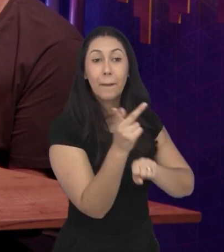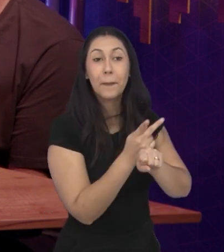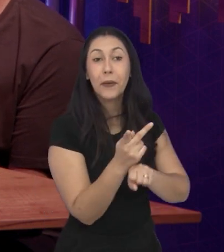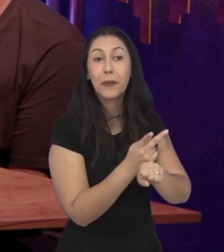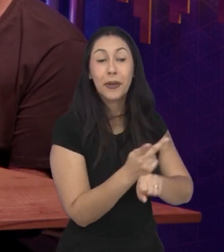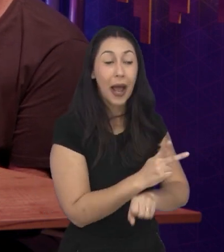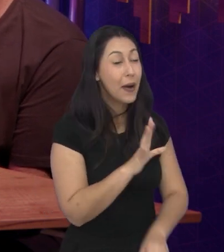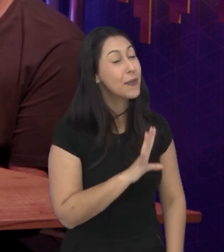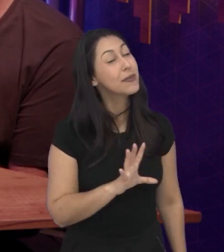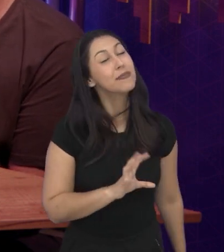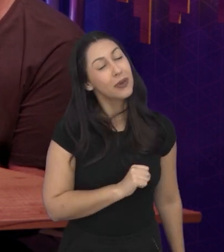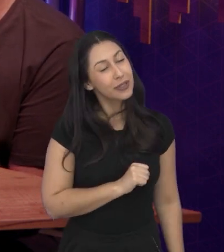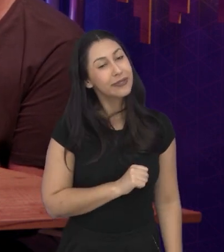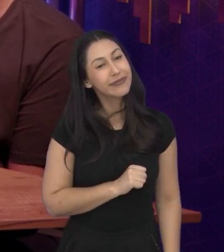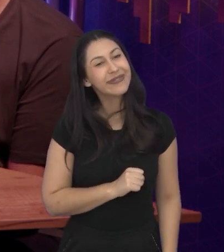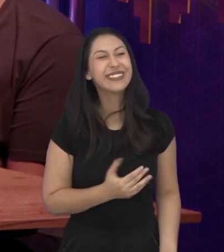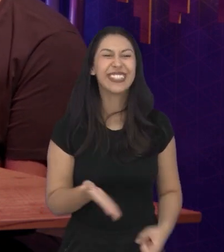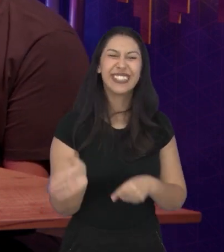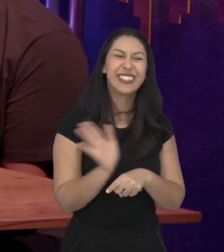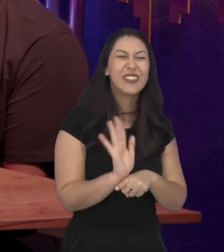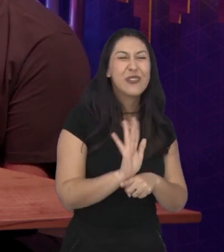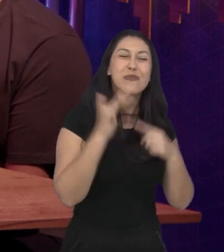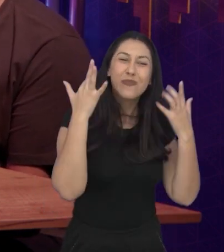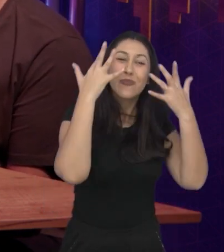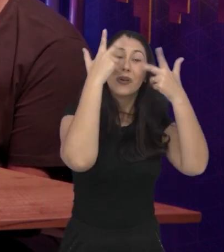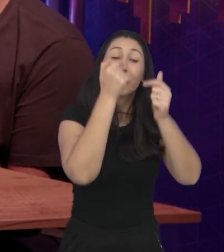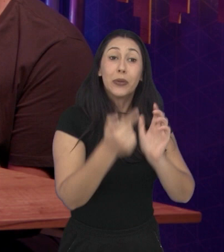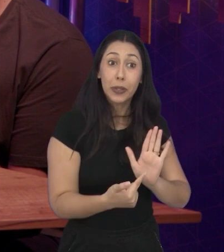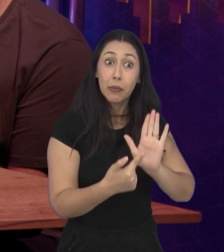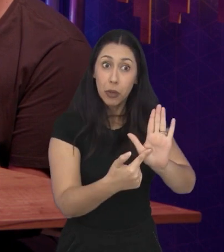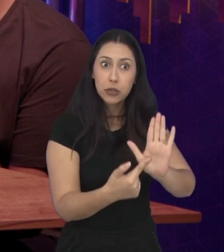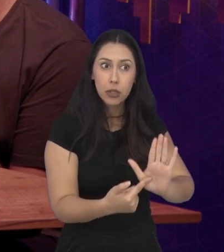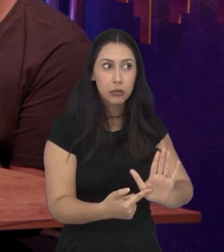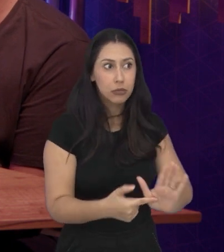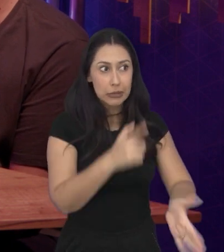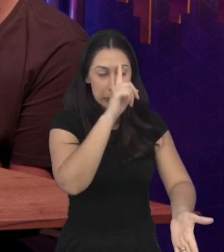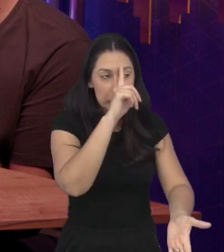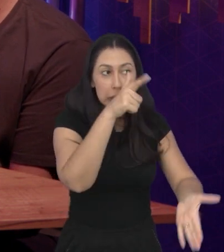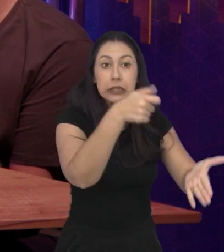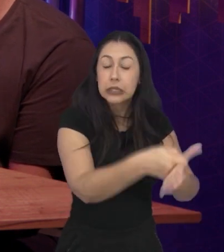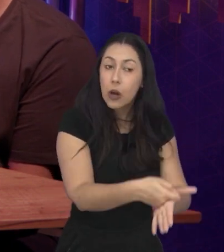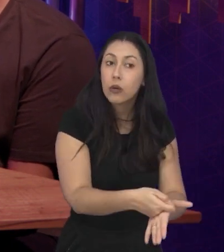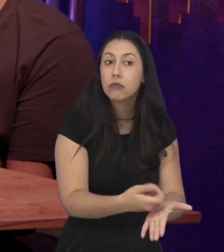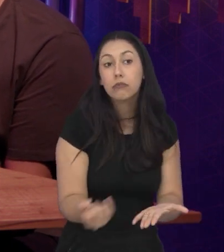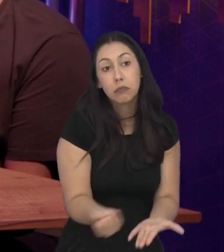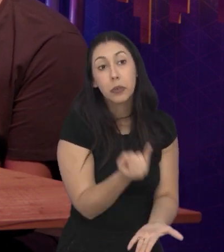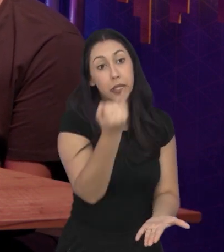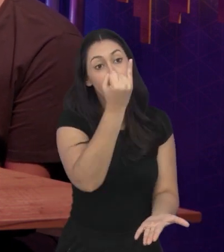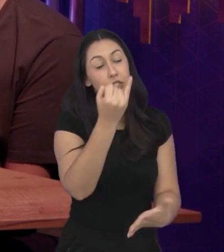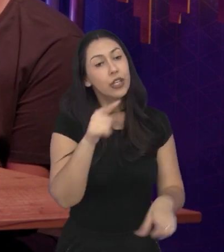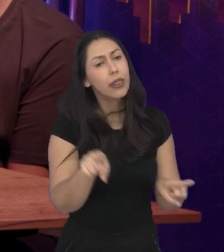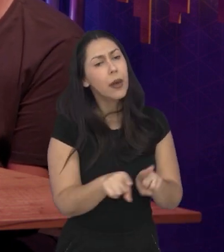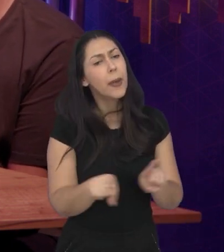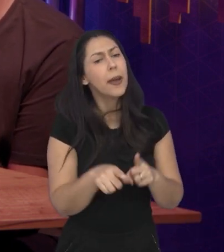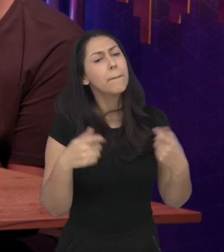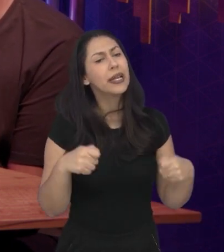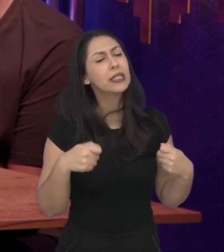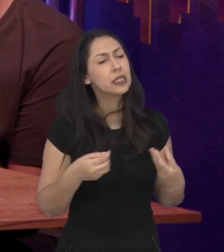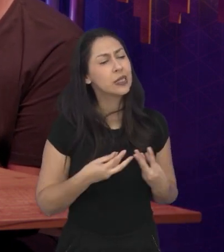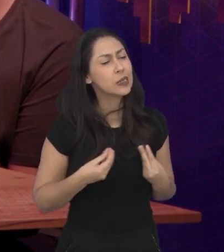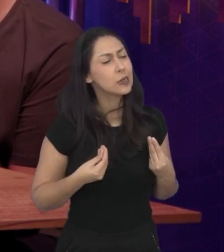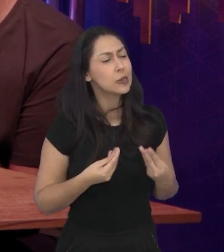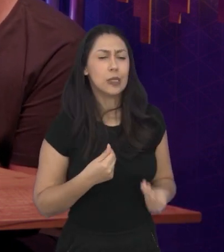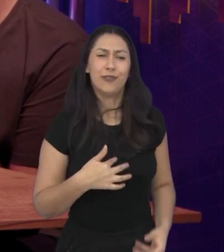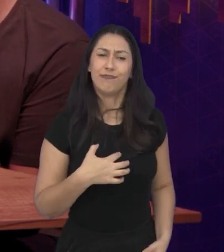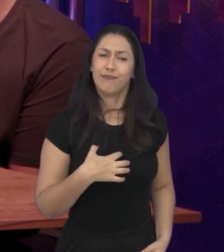e ir atrás do grande amor dela. Então eu acho um filme muito bonito que fala sobre escolhas e fala sobre aquela coisa de seguir a sua intuição. Às vezes